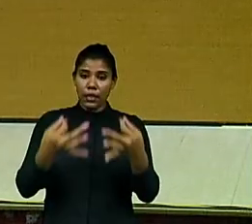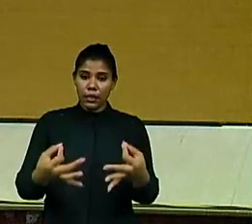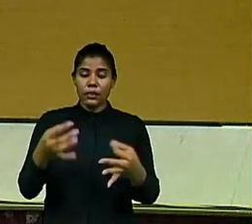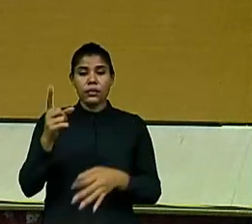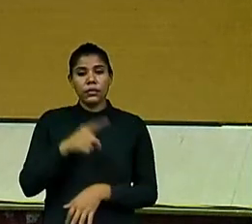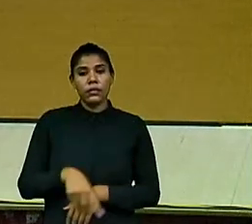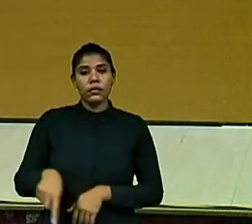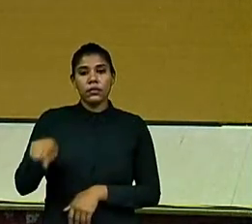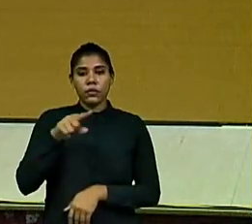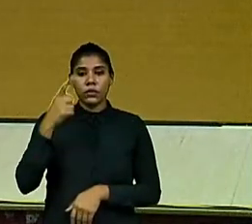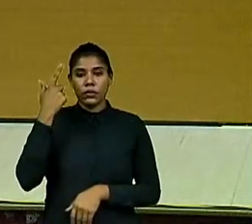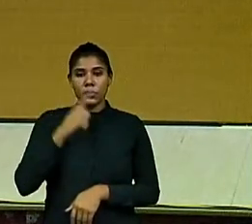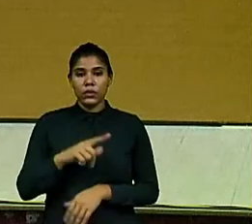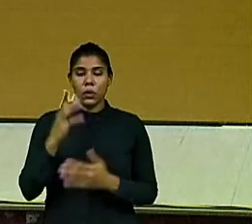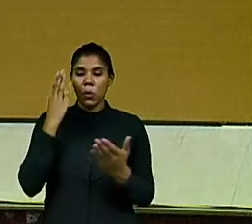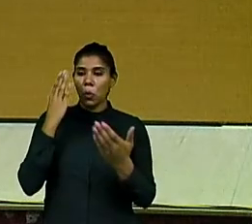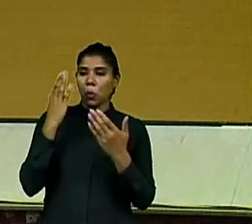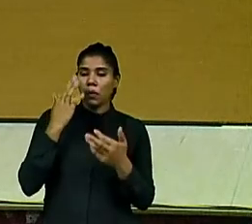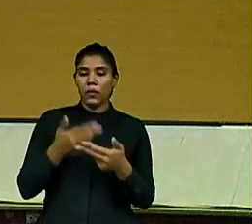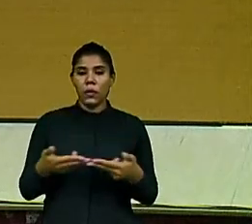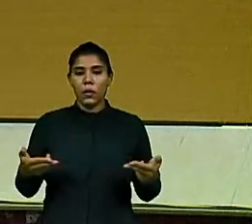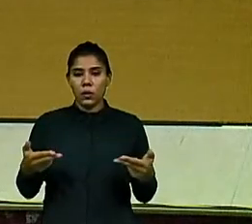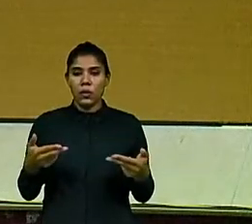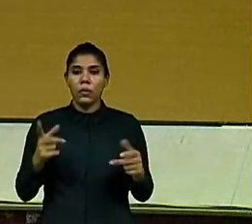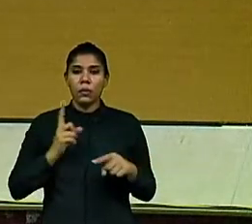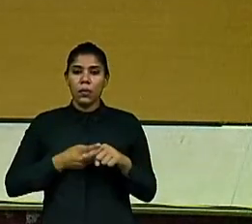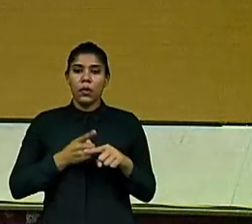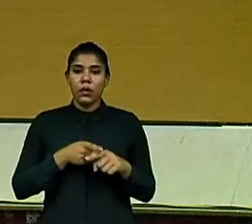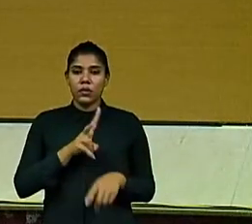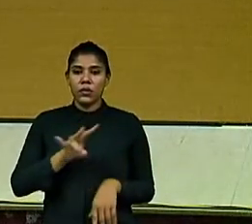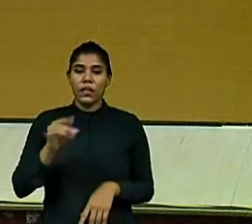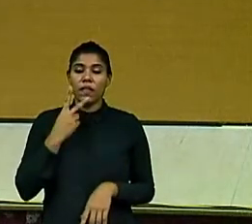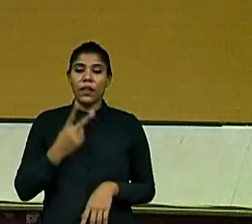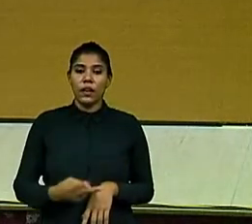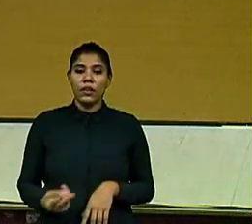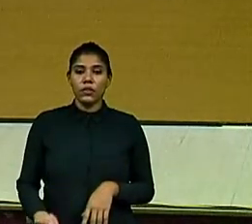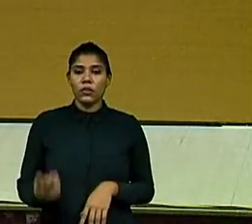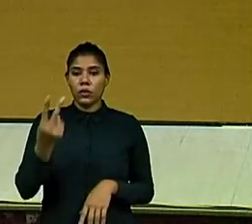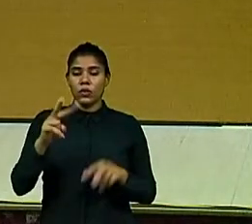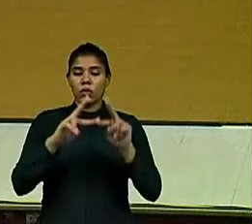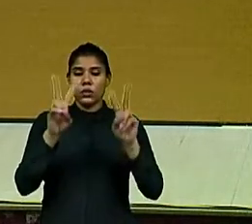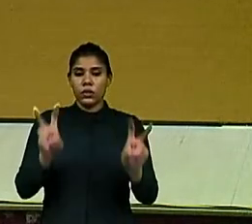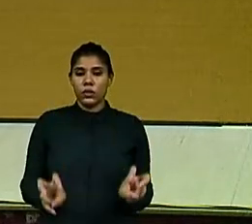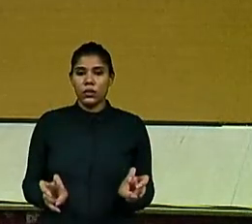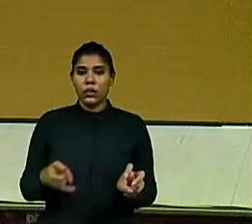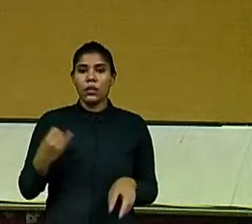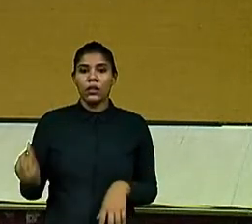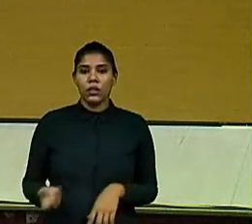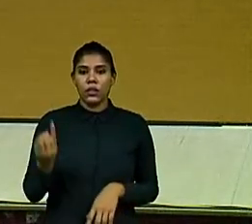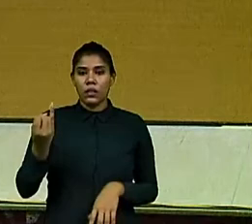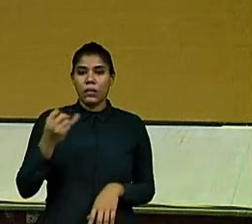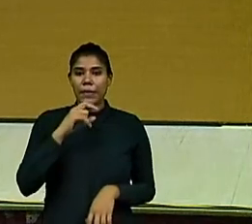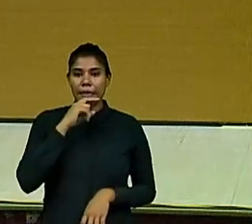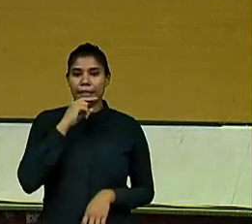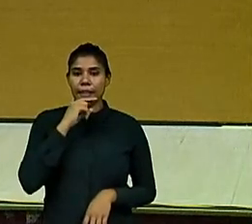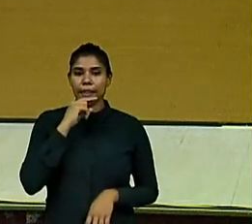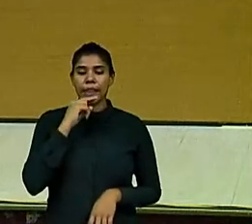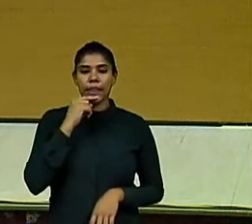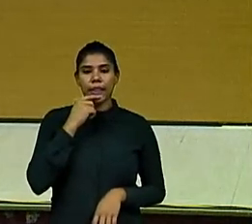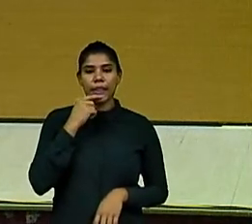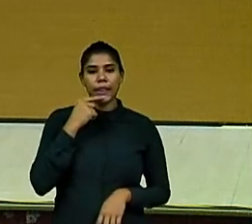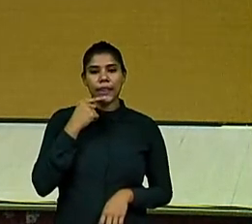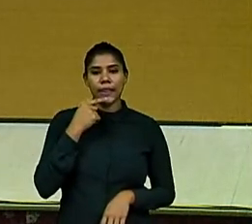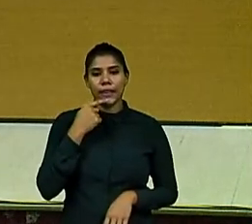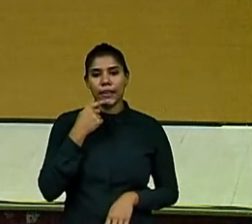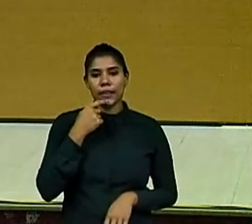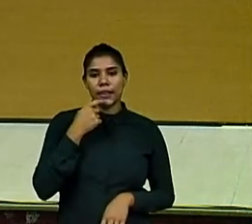vocês tirem suas dúvidas porque nós vamos falar de dois temas muito incidentes no vestibular aqui só perde